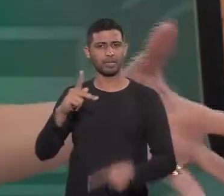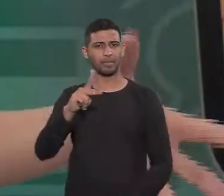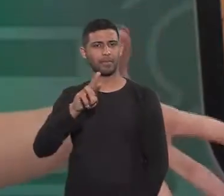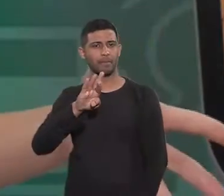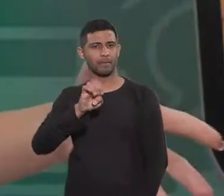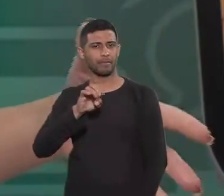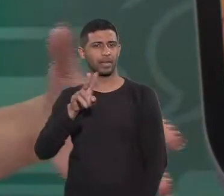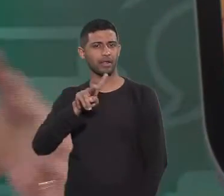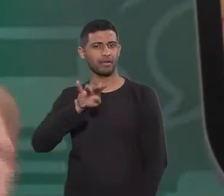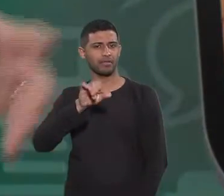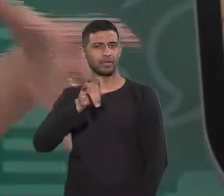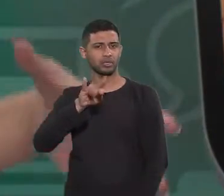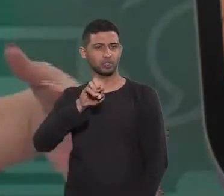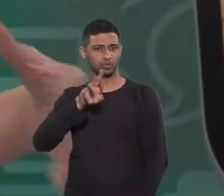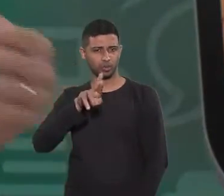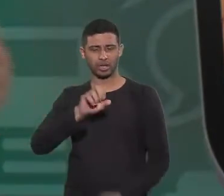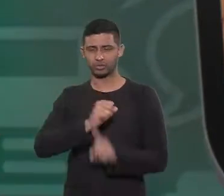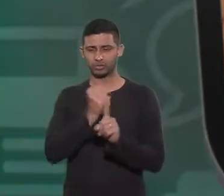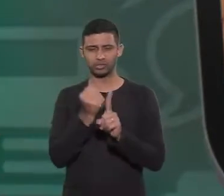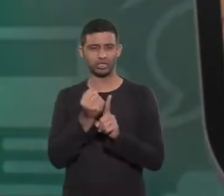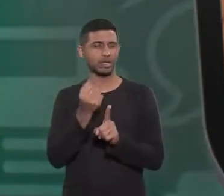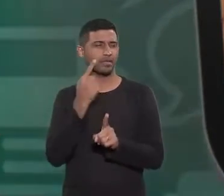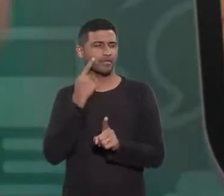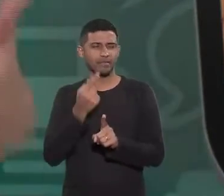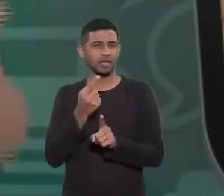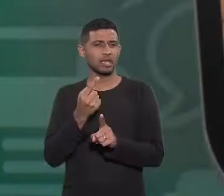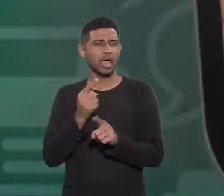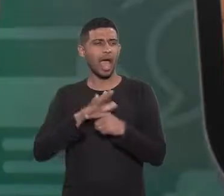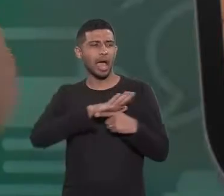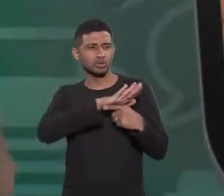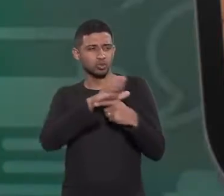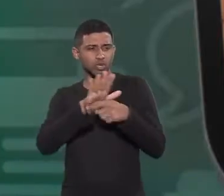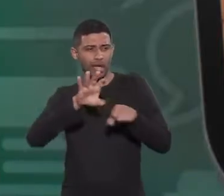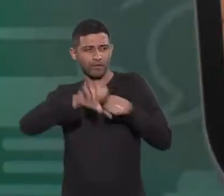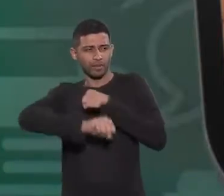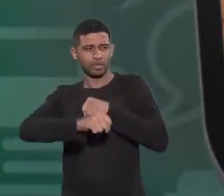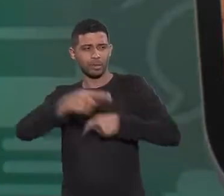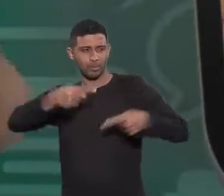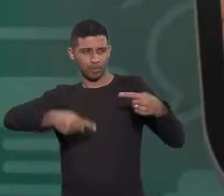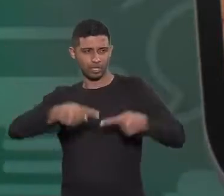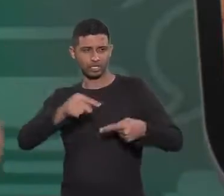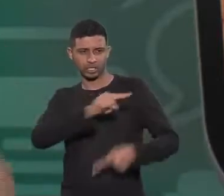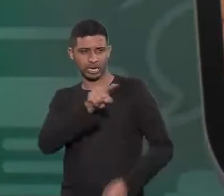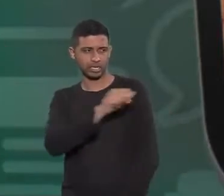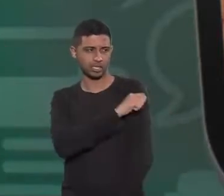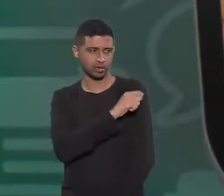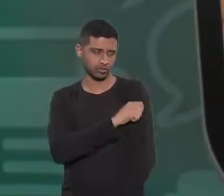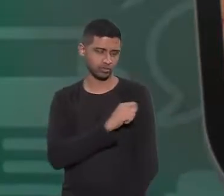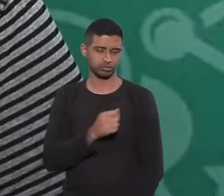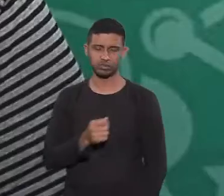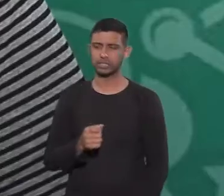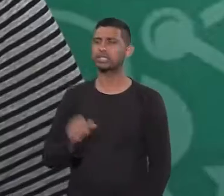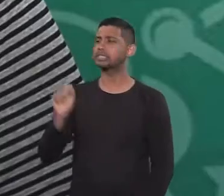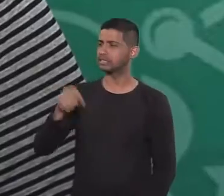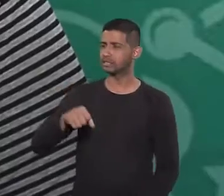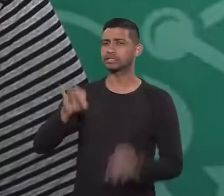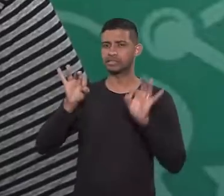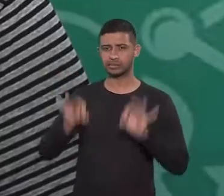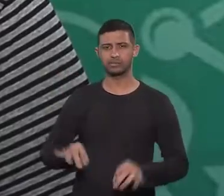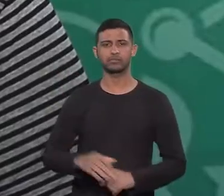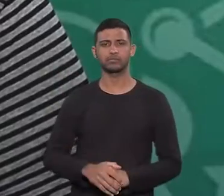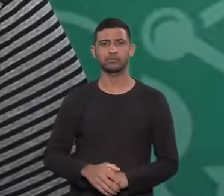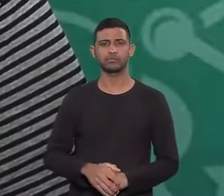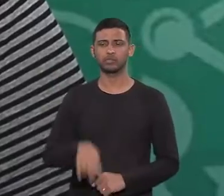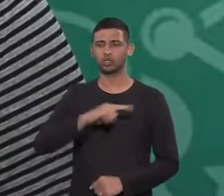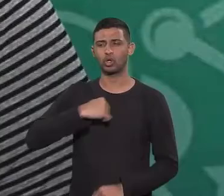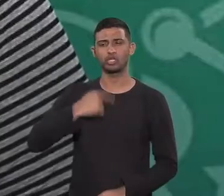dos pré-vestibulares sociais de fazer essa formação também política dos alunos? Com